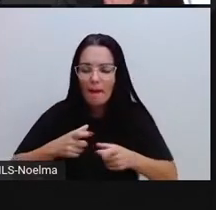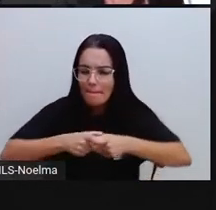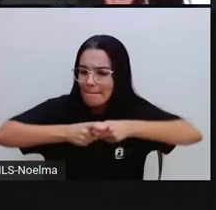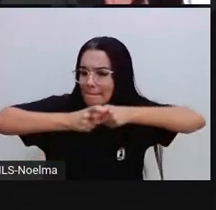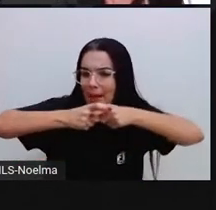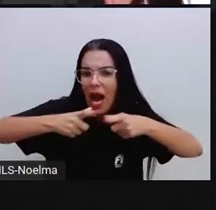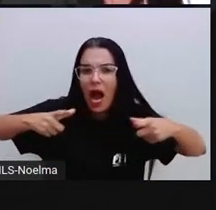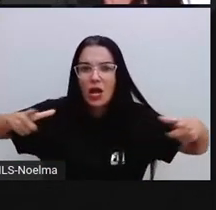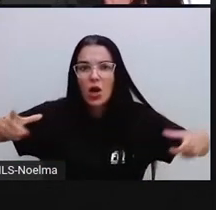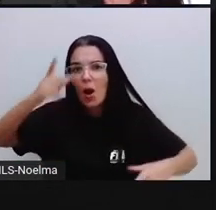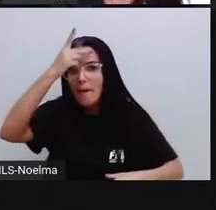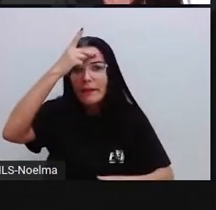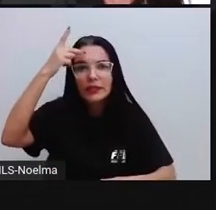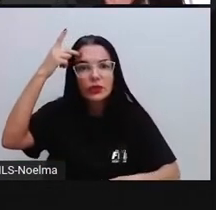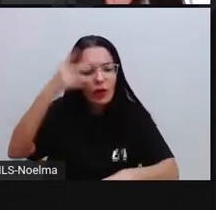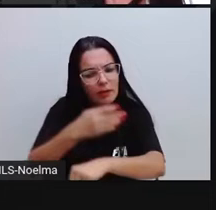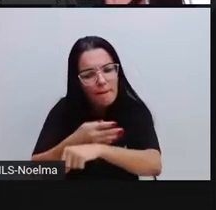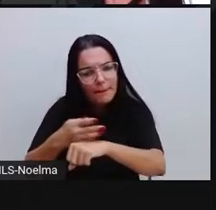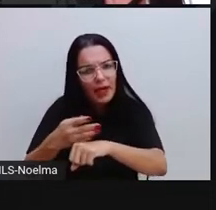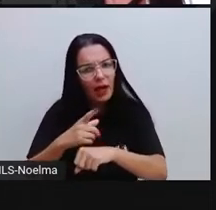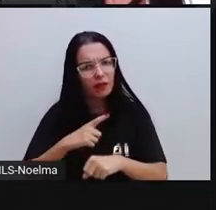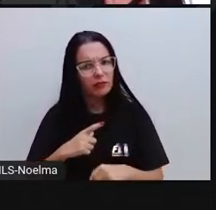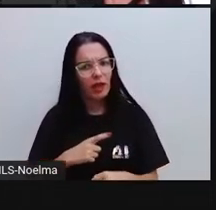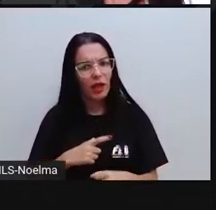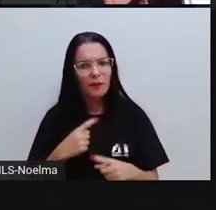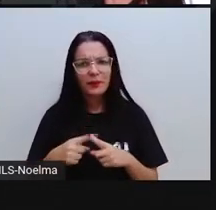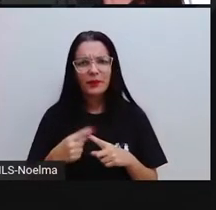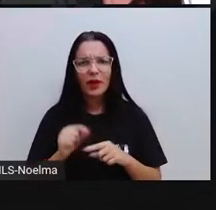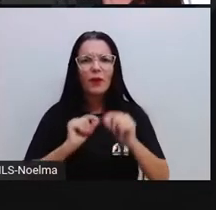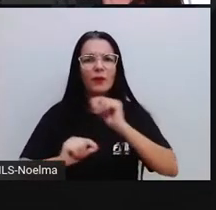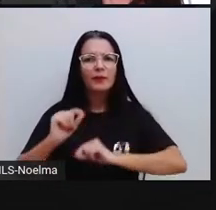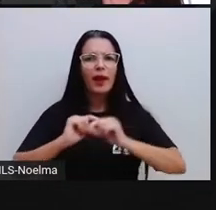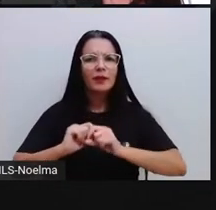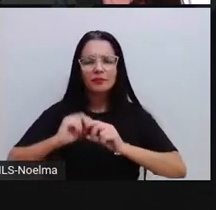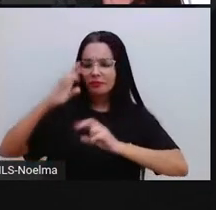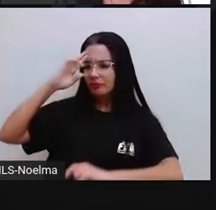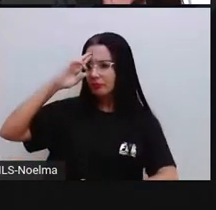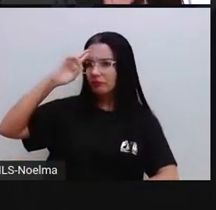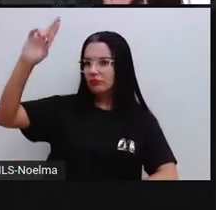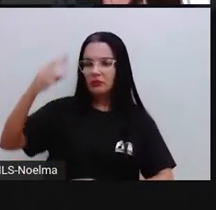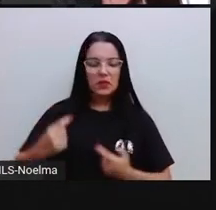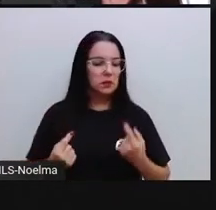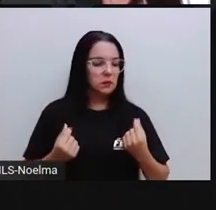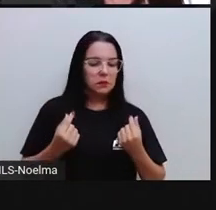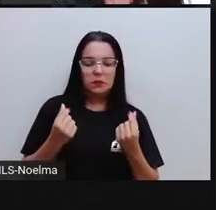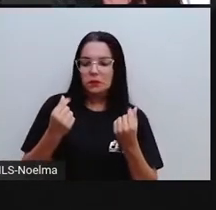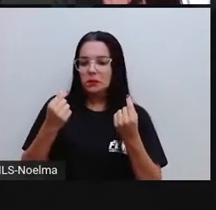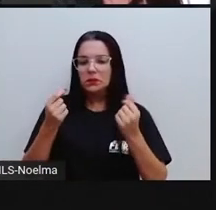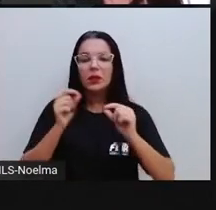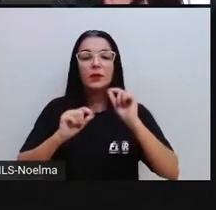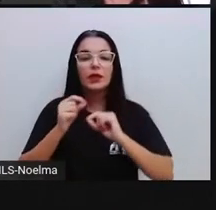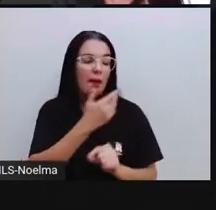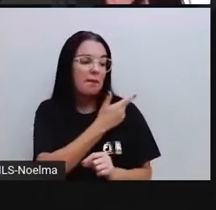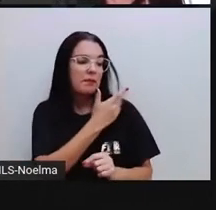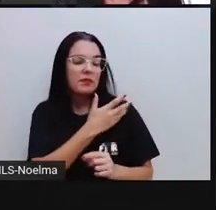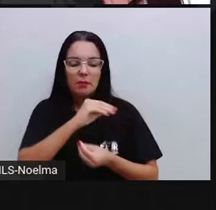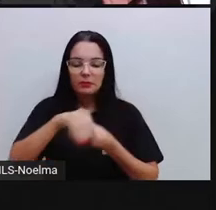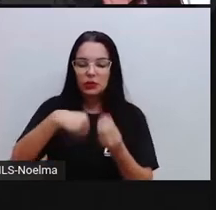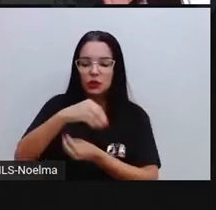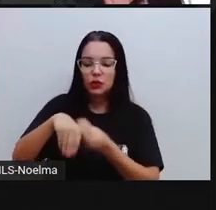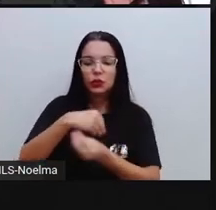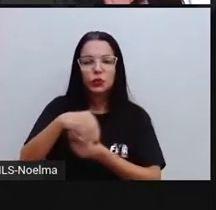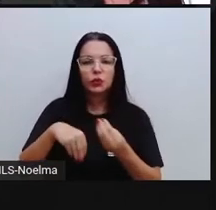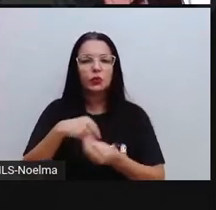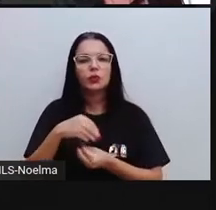quantidade de pessoas brancas, pois a elite brasileira nessa época, ela discriminava a mistura de raças